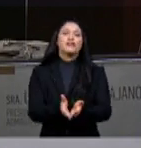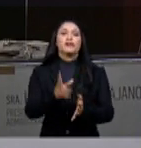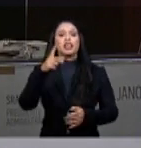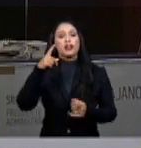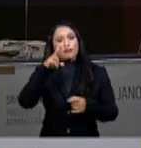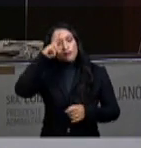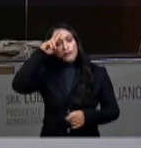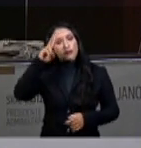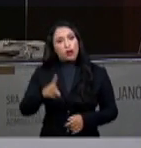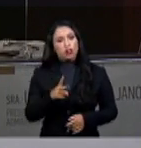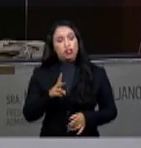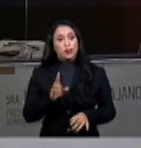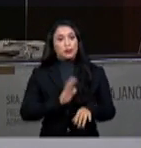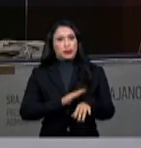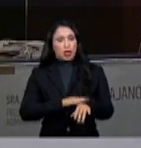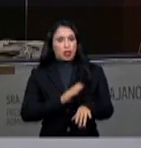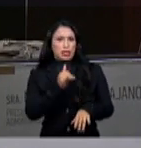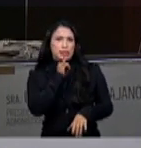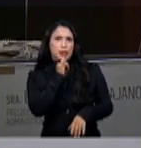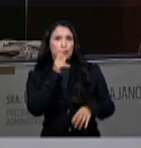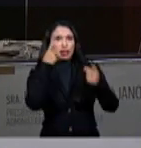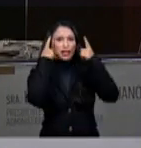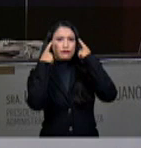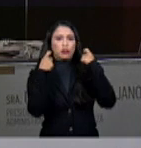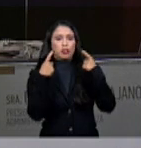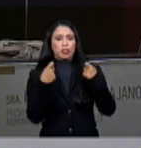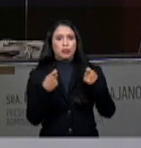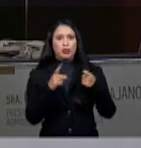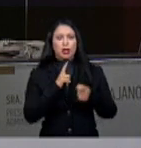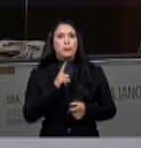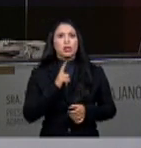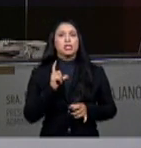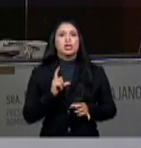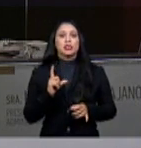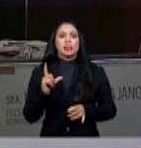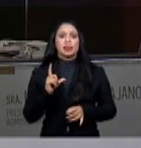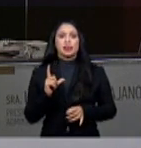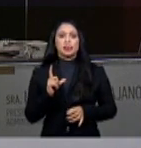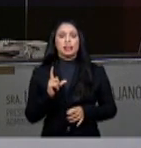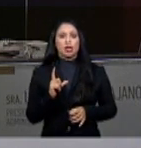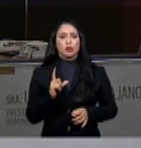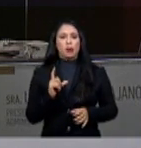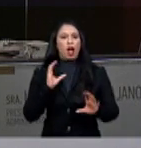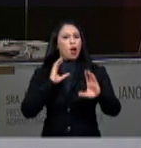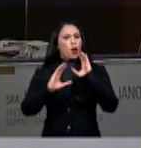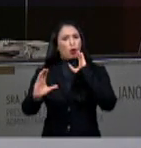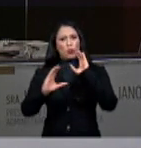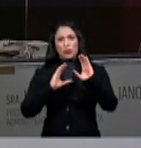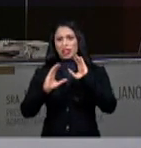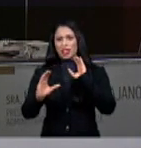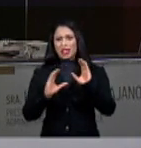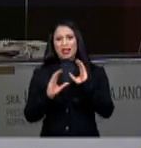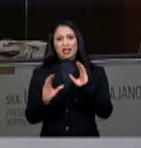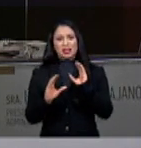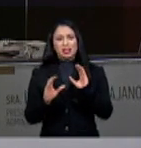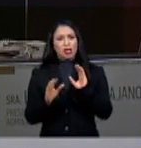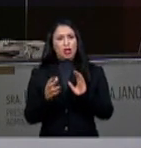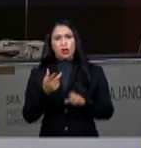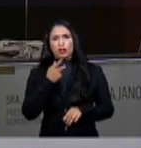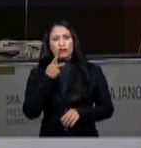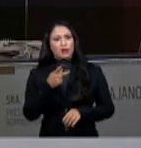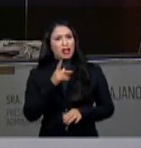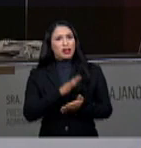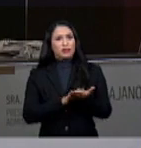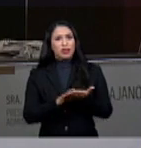muito três coisas a primeira é furar furar não usem os veículos de comunicação não falava disso a mulher